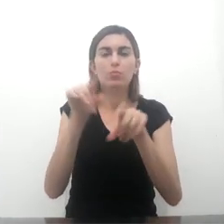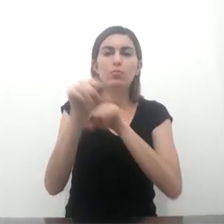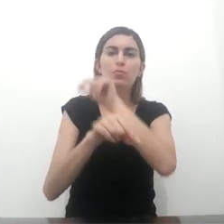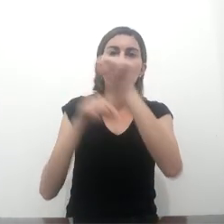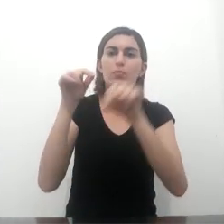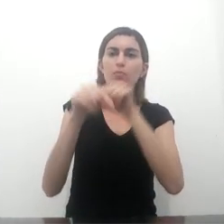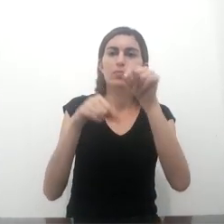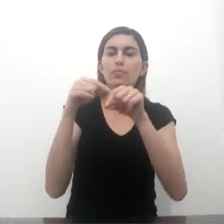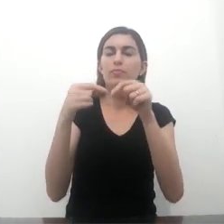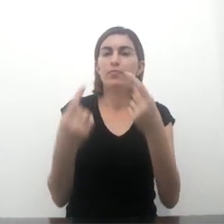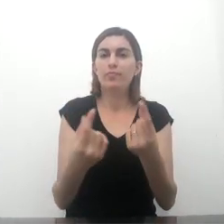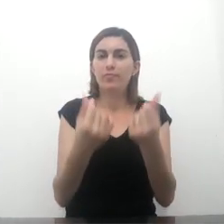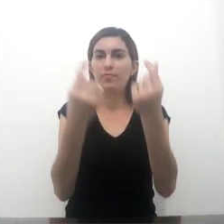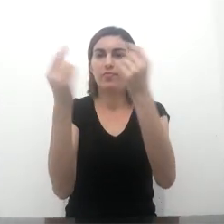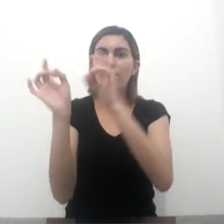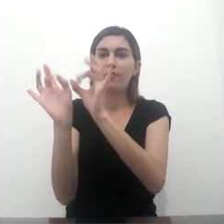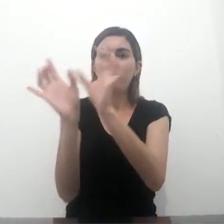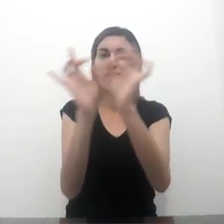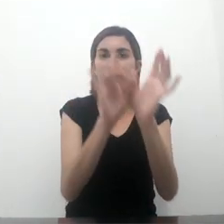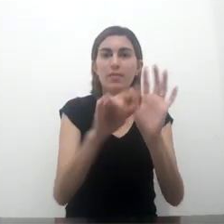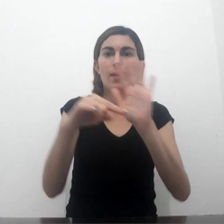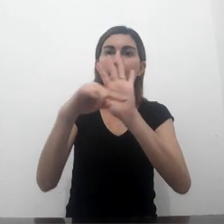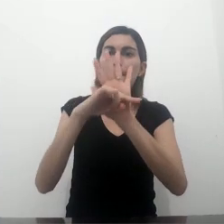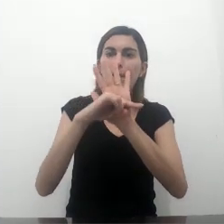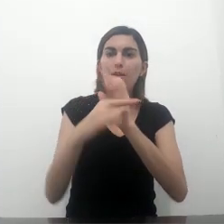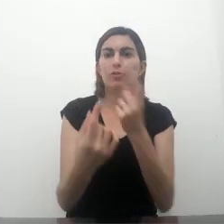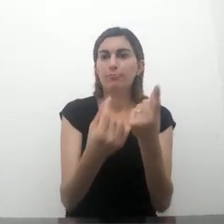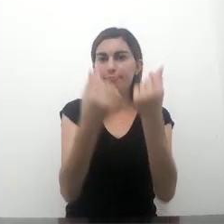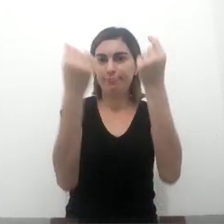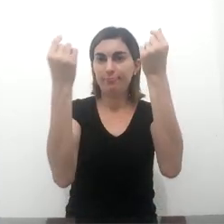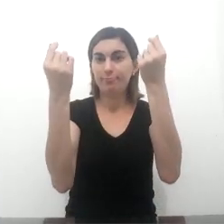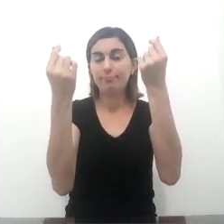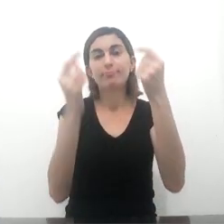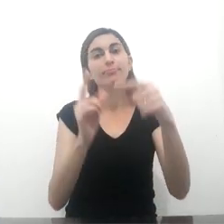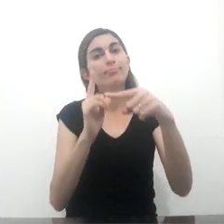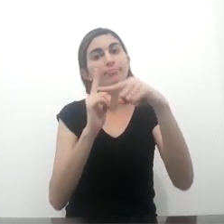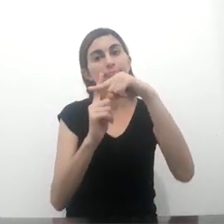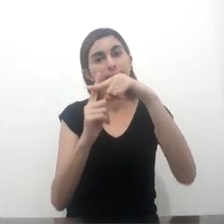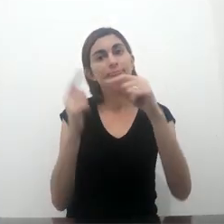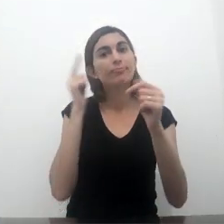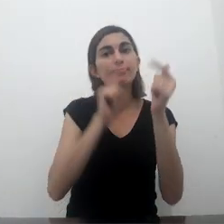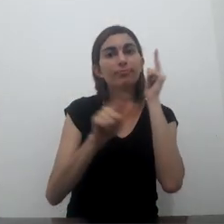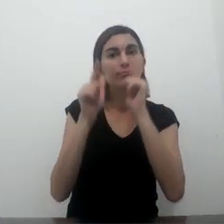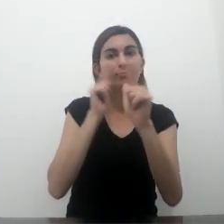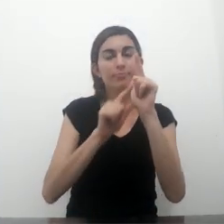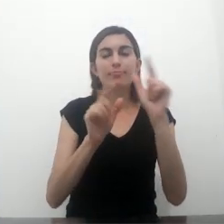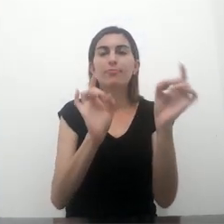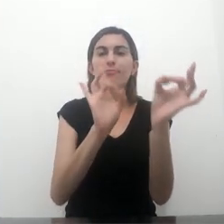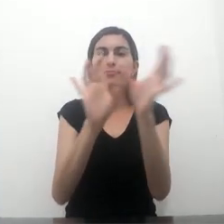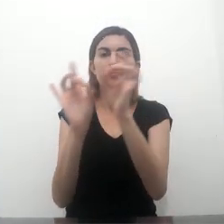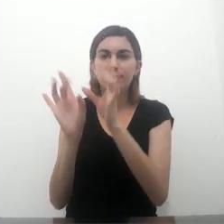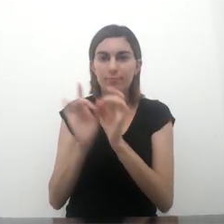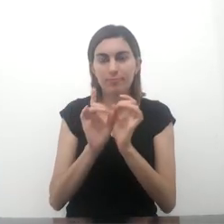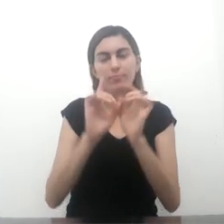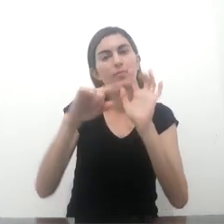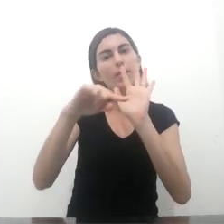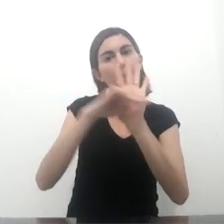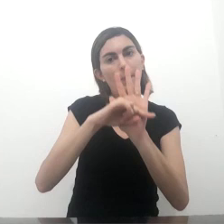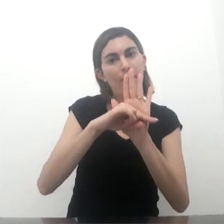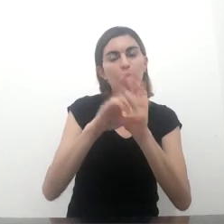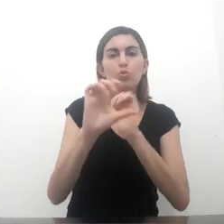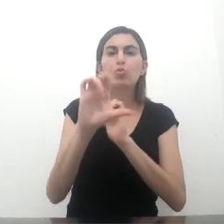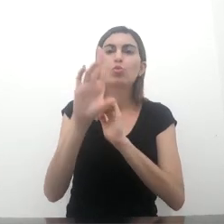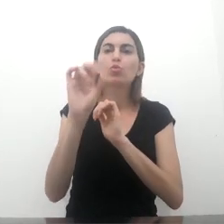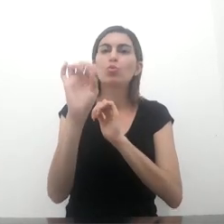de quê? O preço de venda menos o preço de custo. Então o lucro é igual ao preço de venda menos